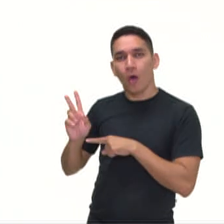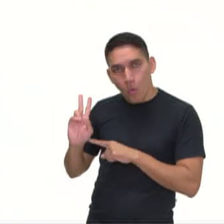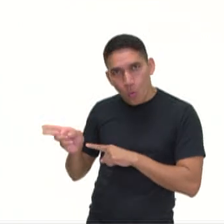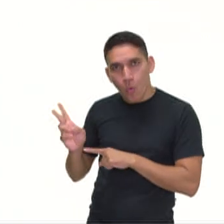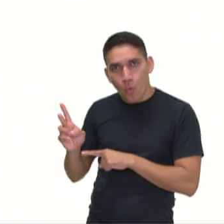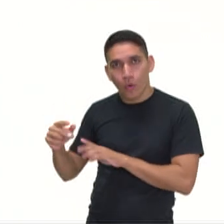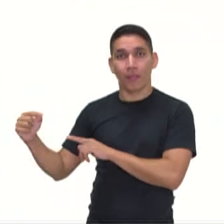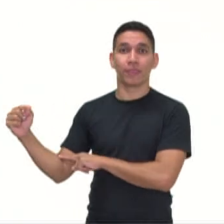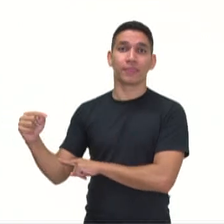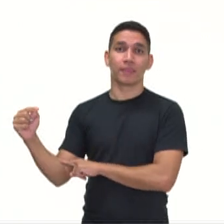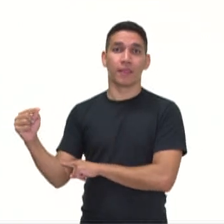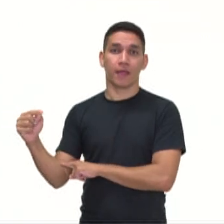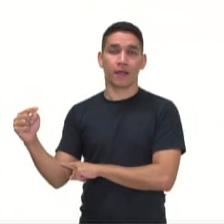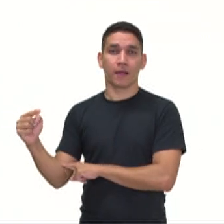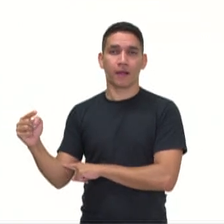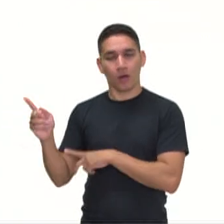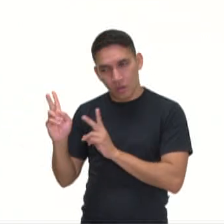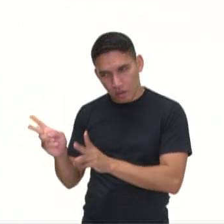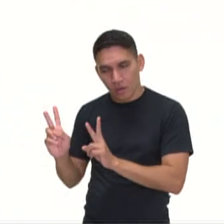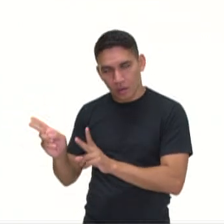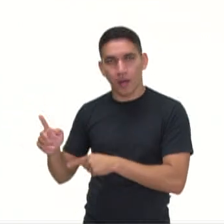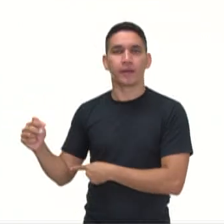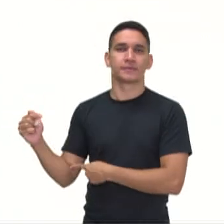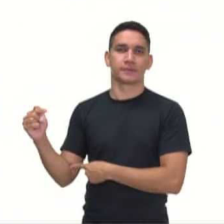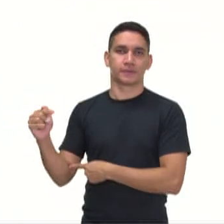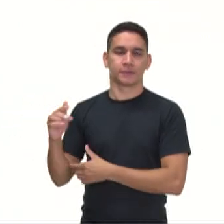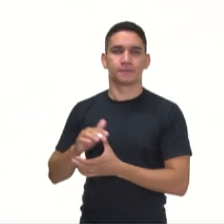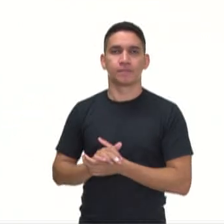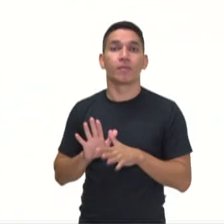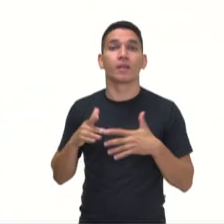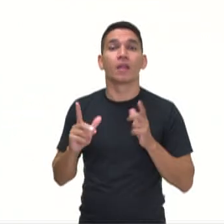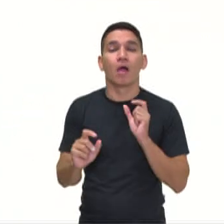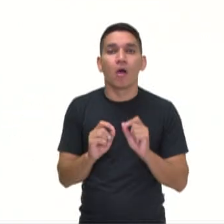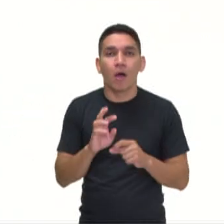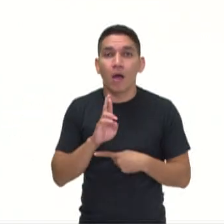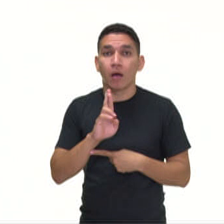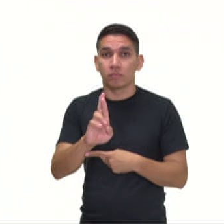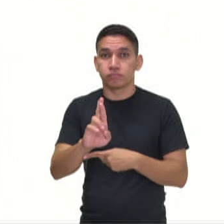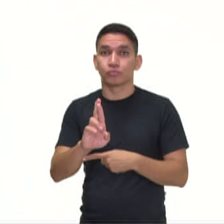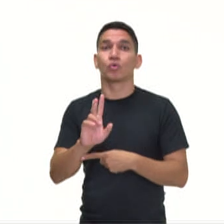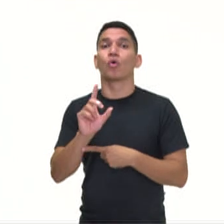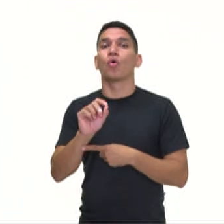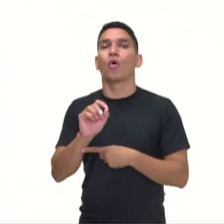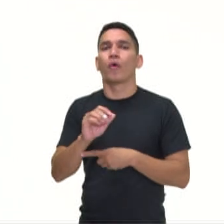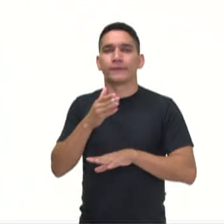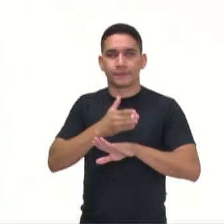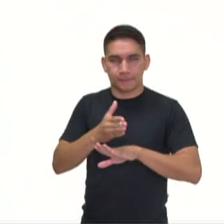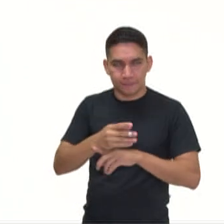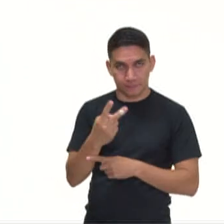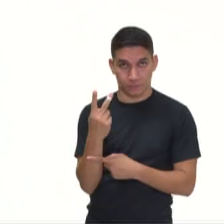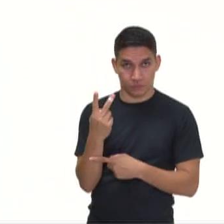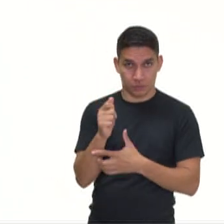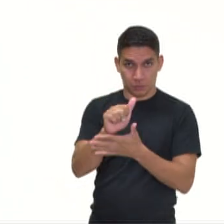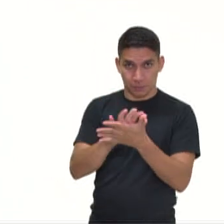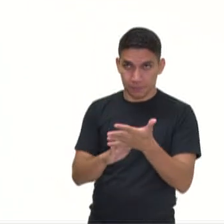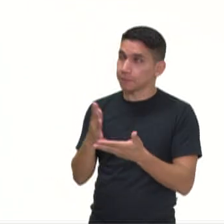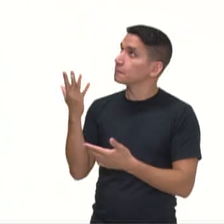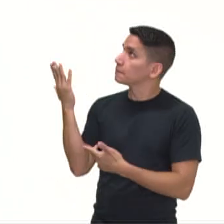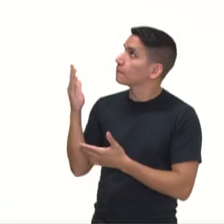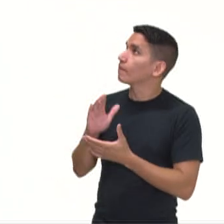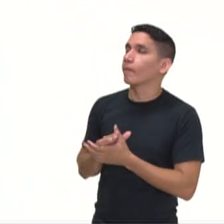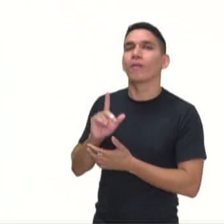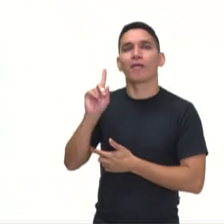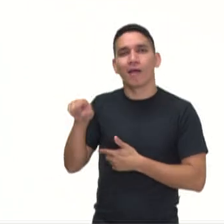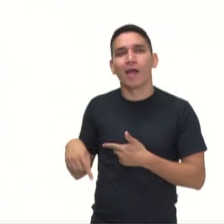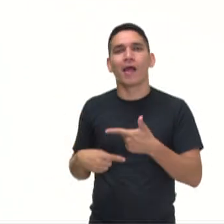continuar negativo, ele vai continuar sendo negativo. Então, a resposta do praticando 2, né,